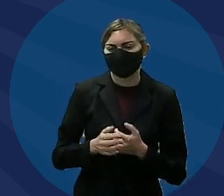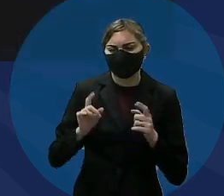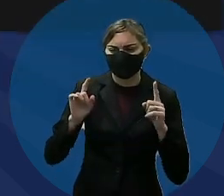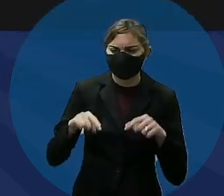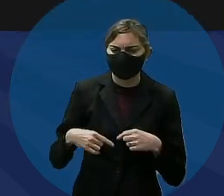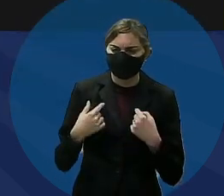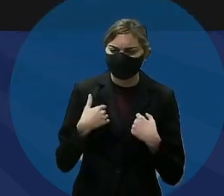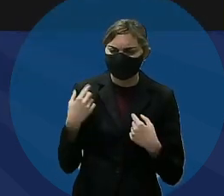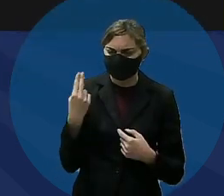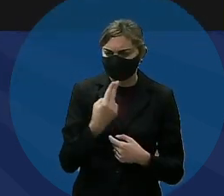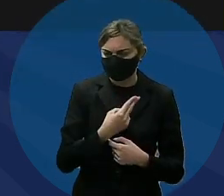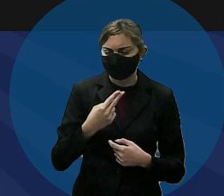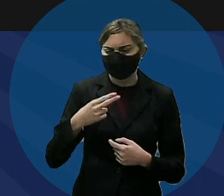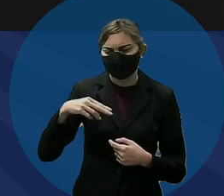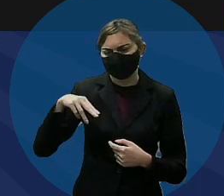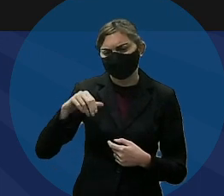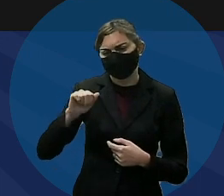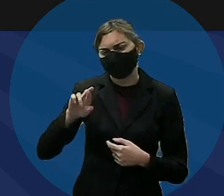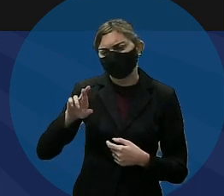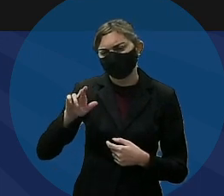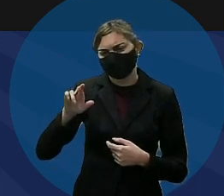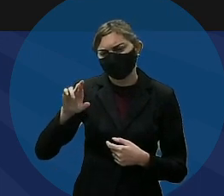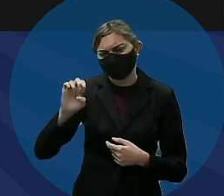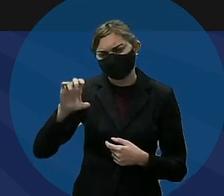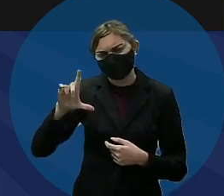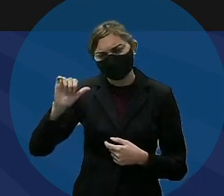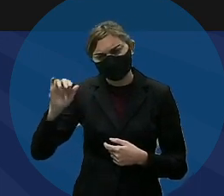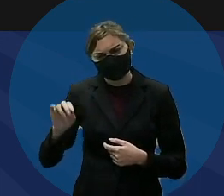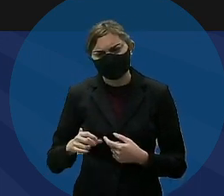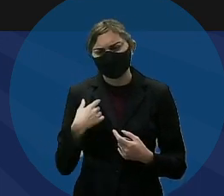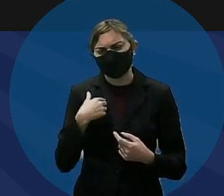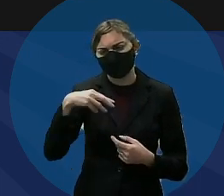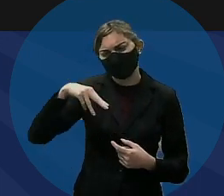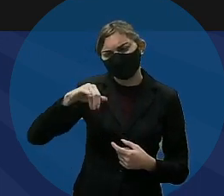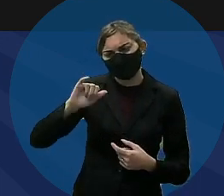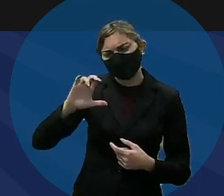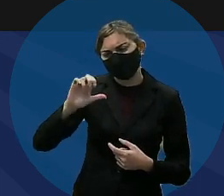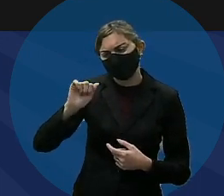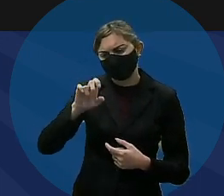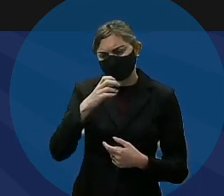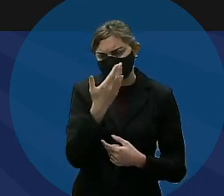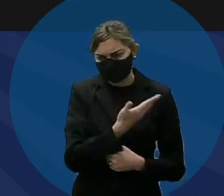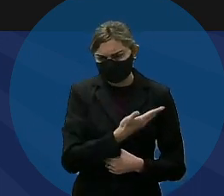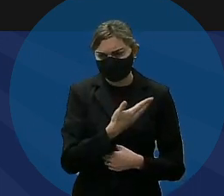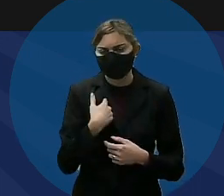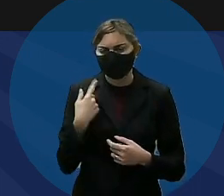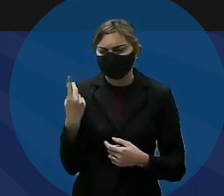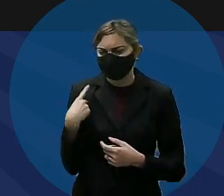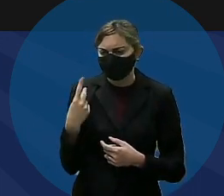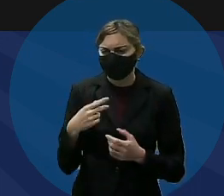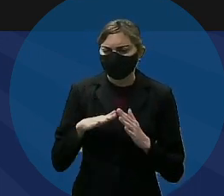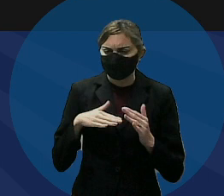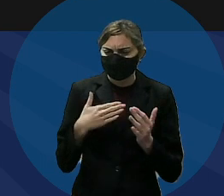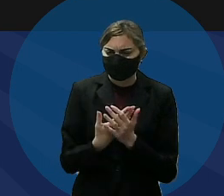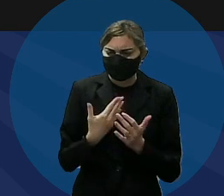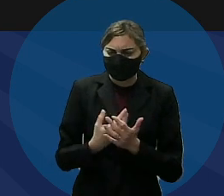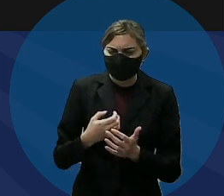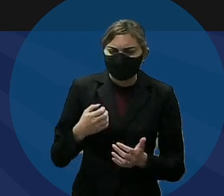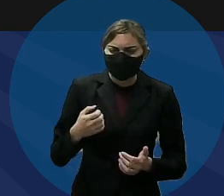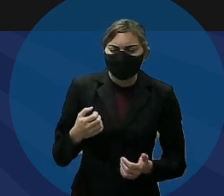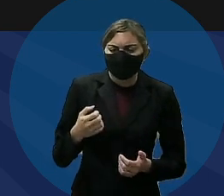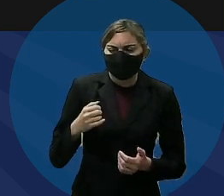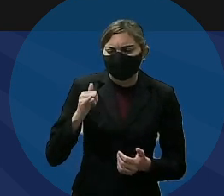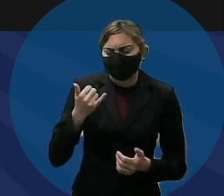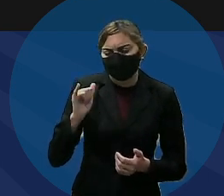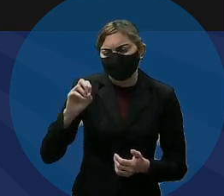Meu nome é Marci Cleide, essa é minha amiga Ruth Micaeli, e nós somos da escola EREM Professor Ione de Góes Barros,